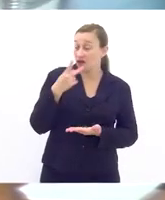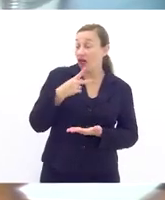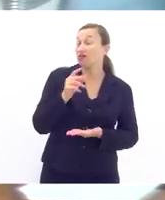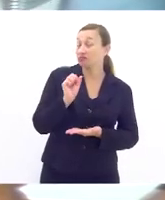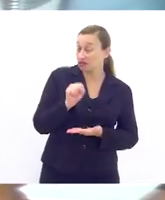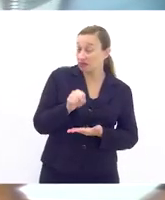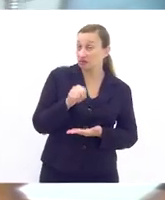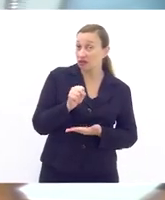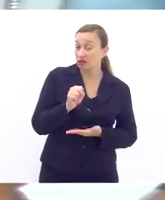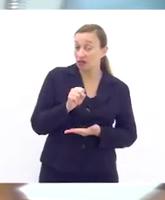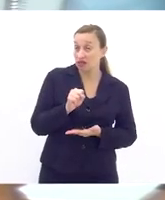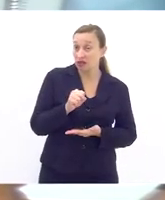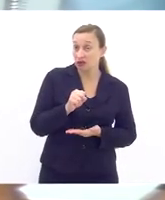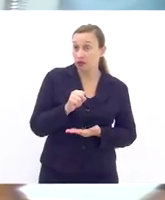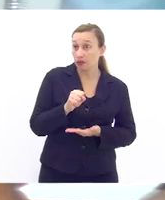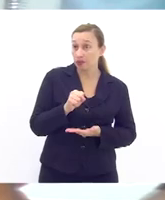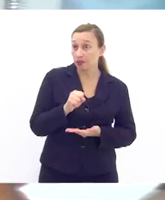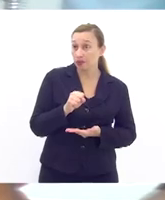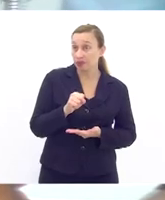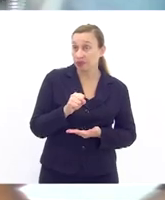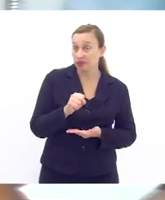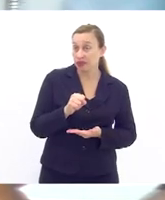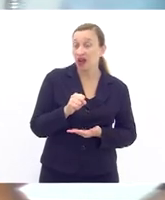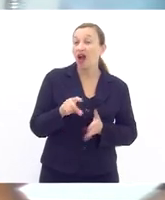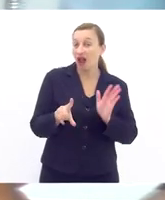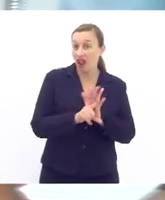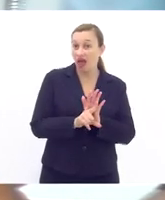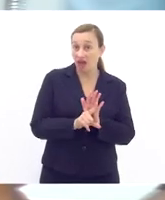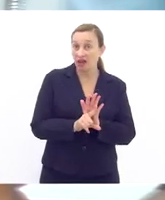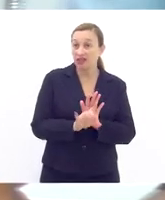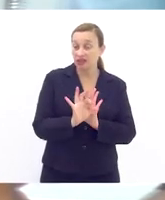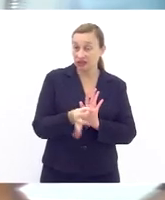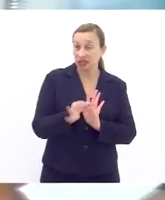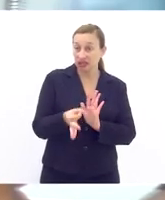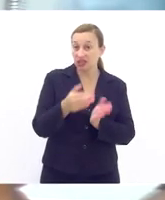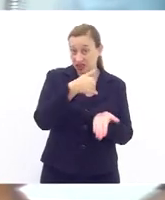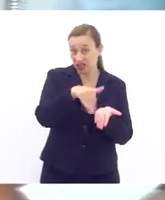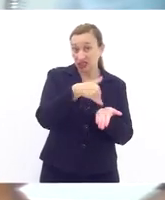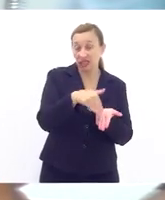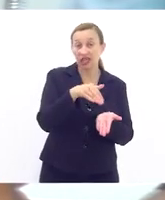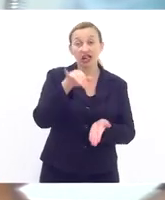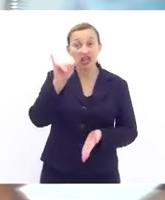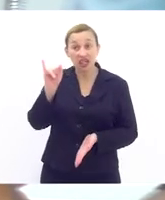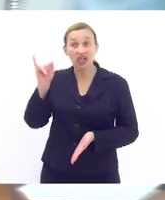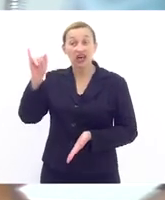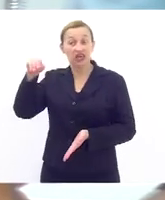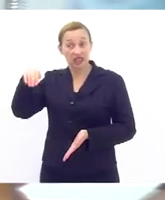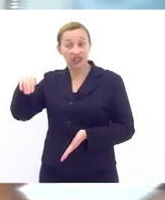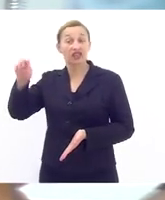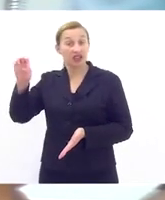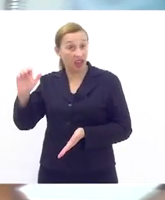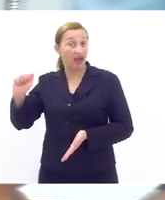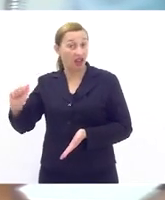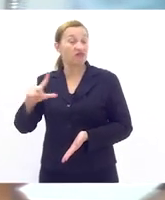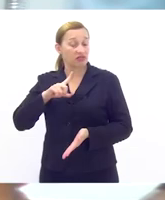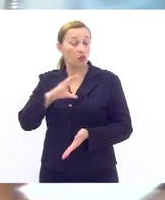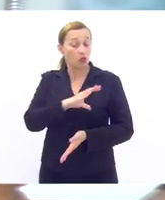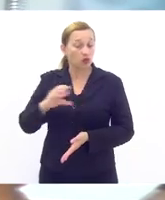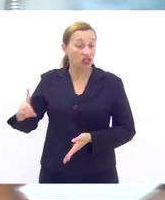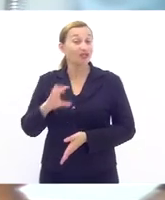sim sim a lei garante que a secretaria Enéa tem uma coordenação nisso